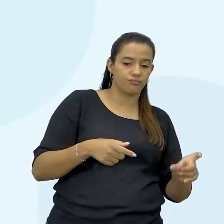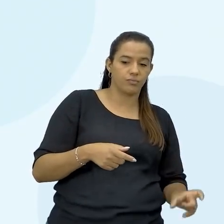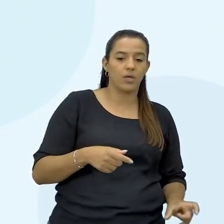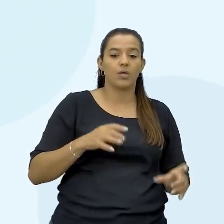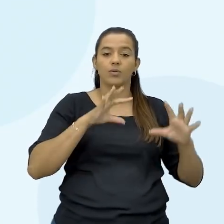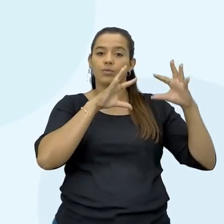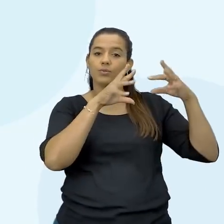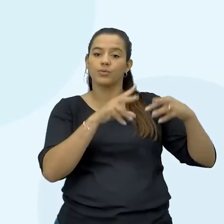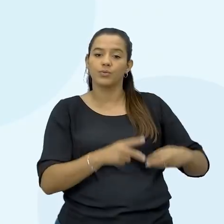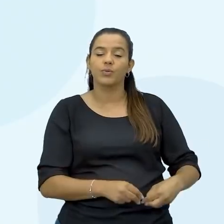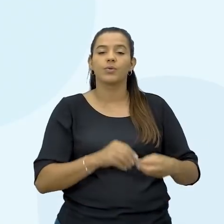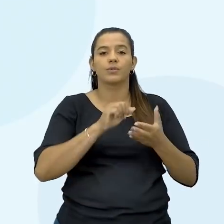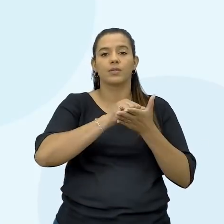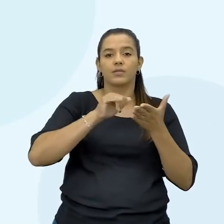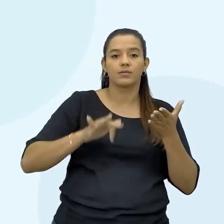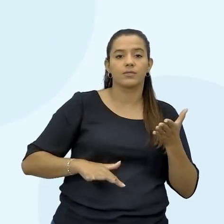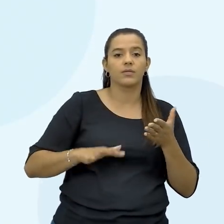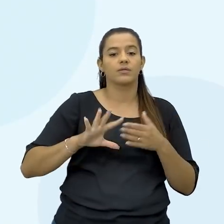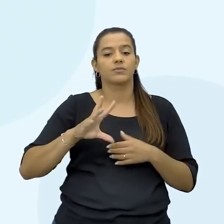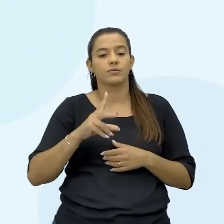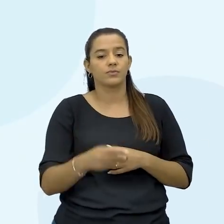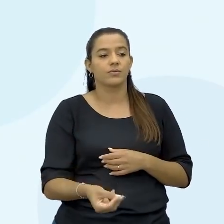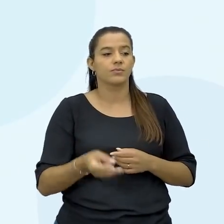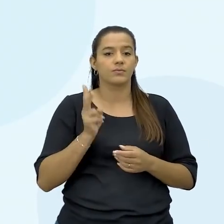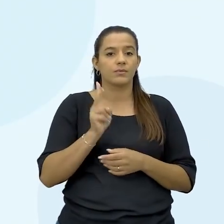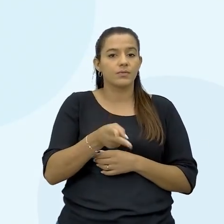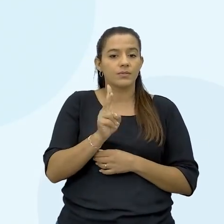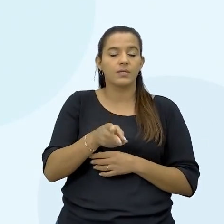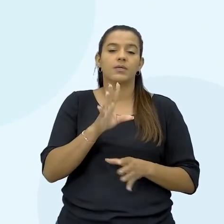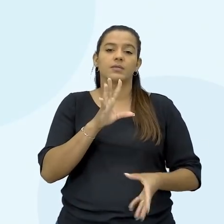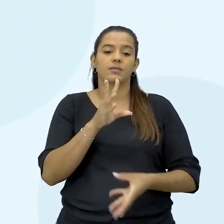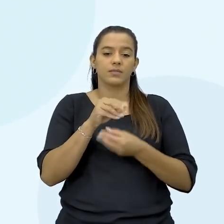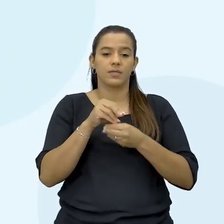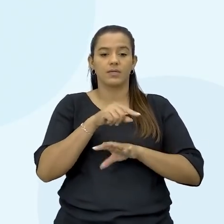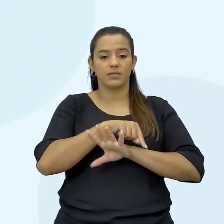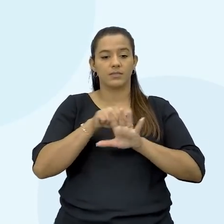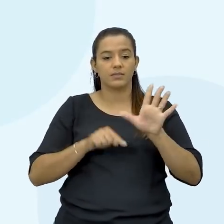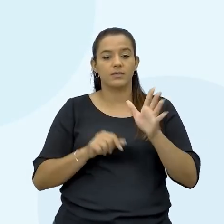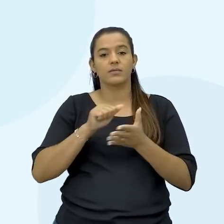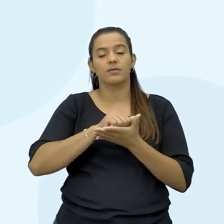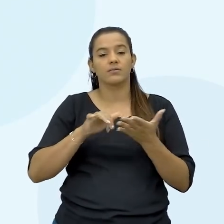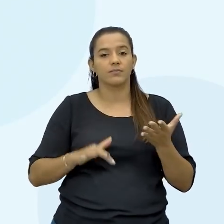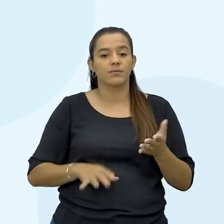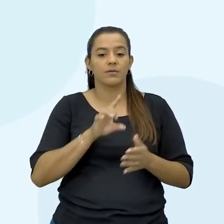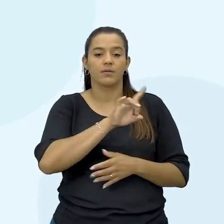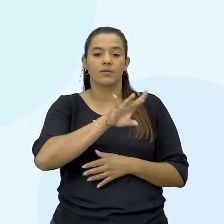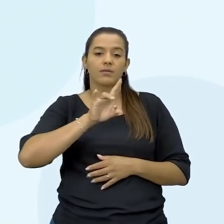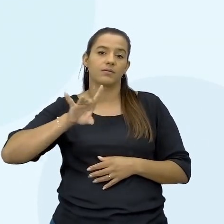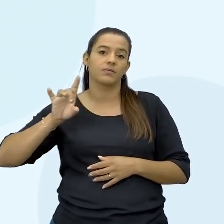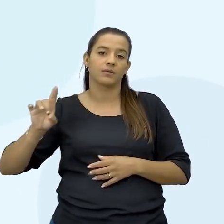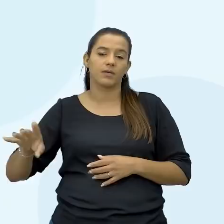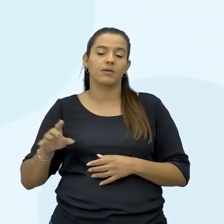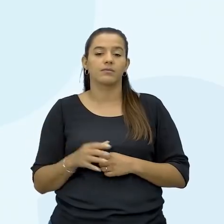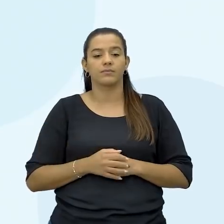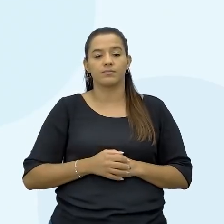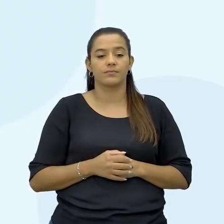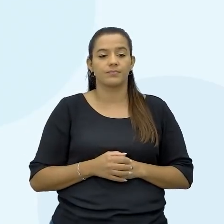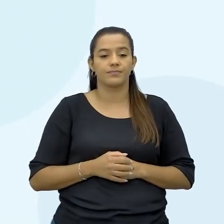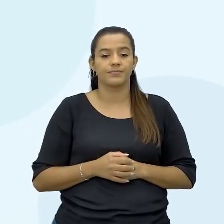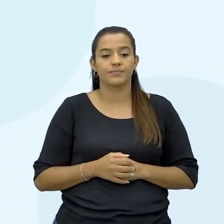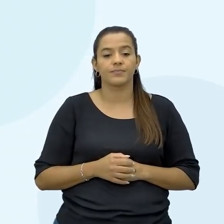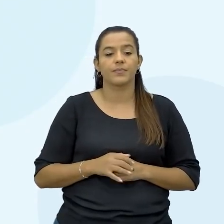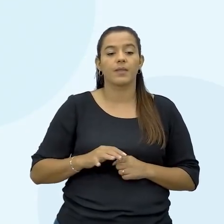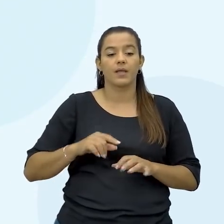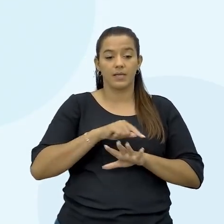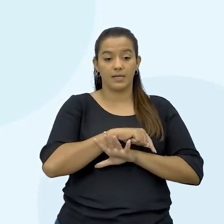todas as atividades, todos os mapas, são sempre compostos por 5 atividades de cada unidade, de cada componente curricular, e